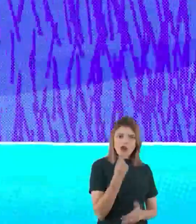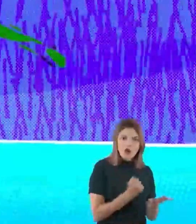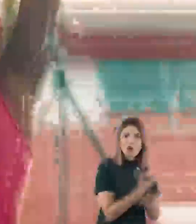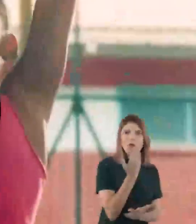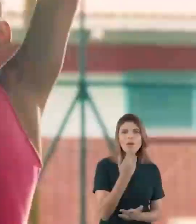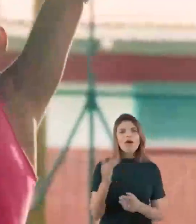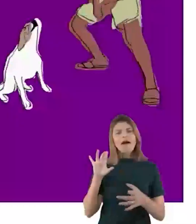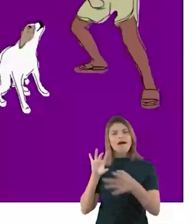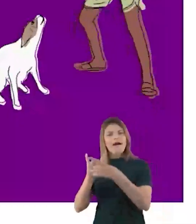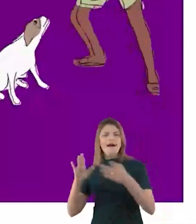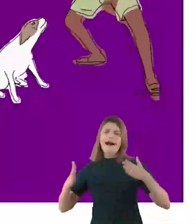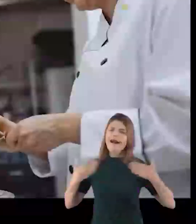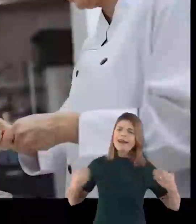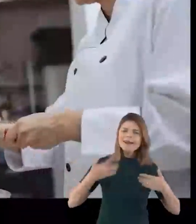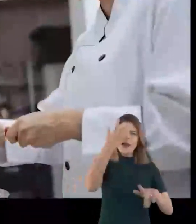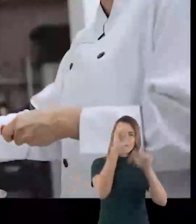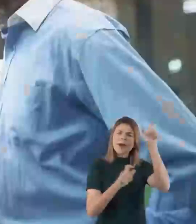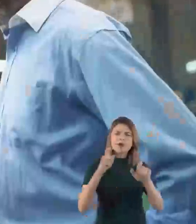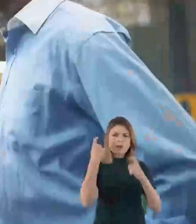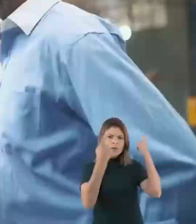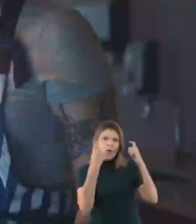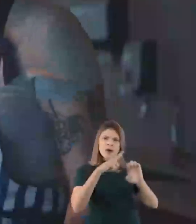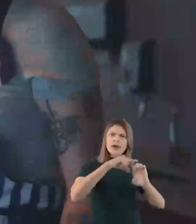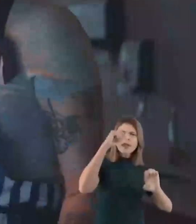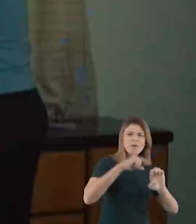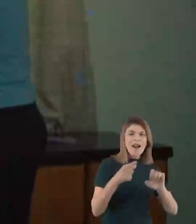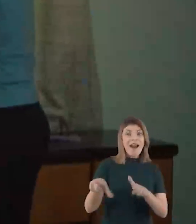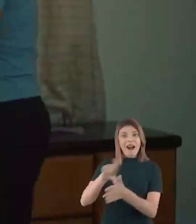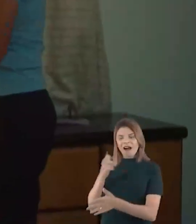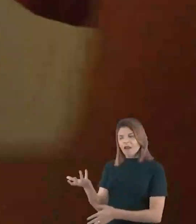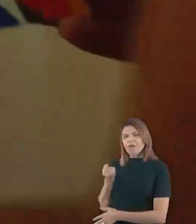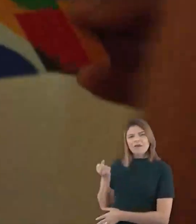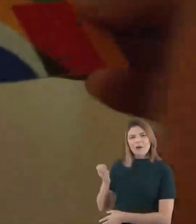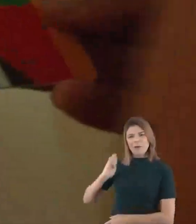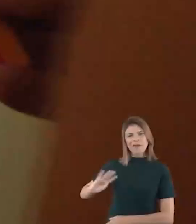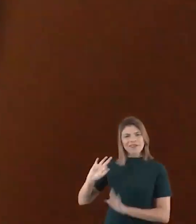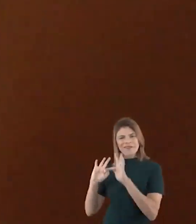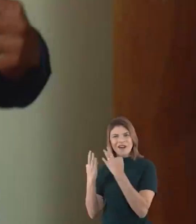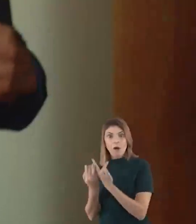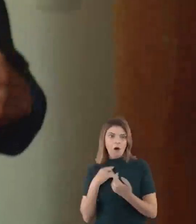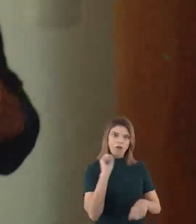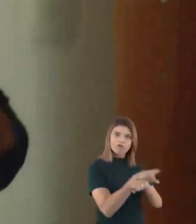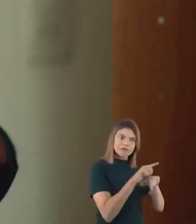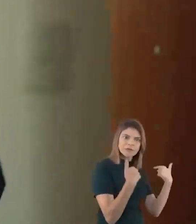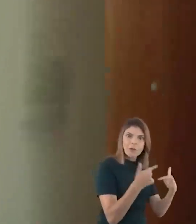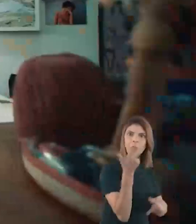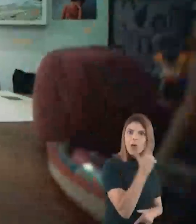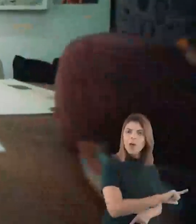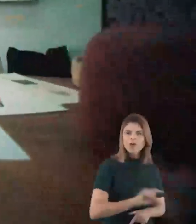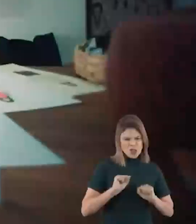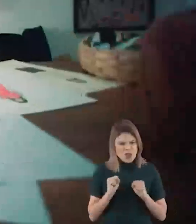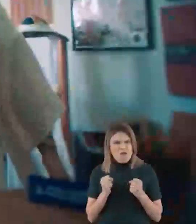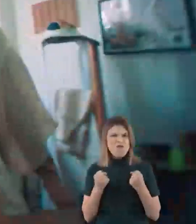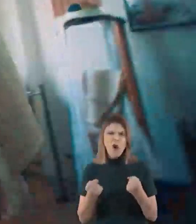fazendo compras e, no geral, vídeos que ilustram todo o tipo de realidade que vivem os brasileiros. No canto inferior direito do vídeo está a intérprete